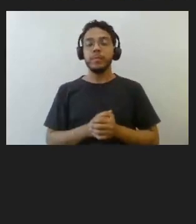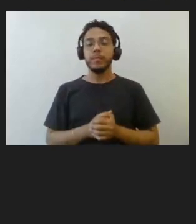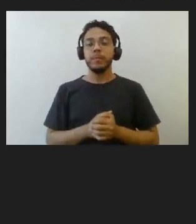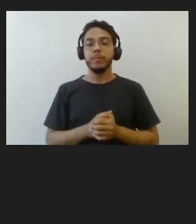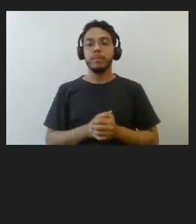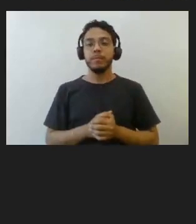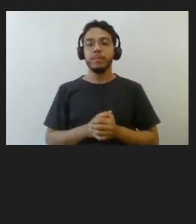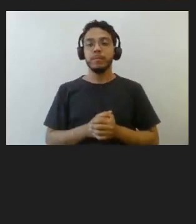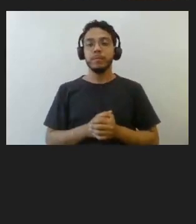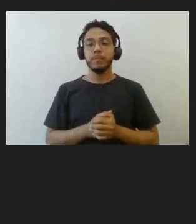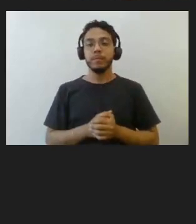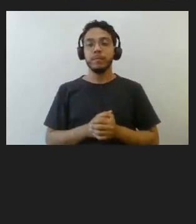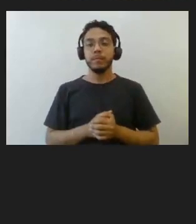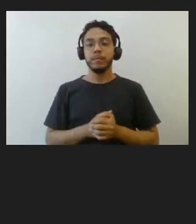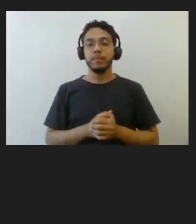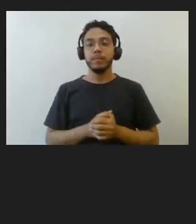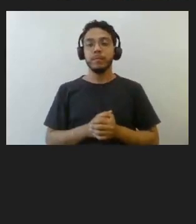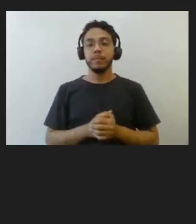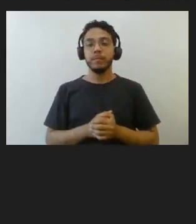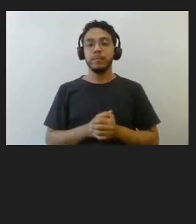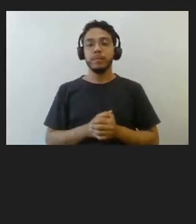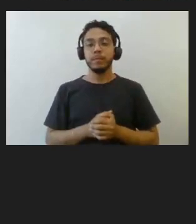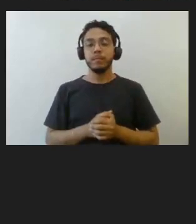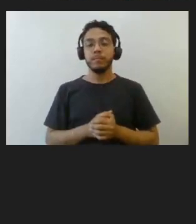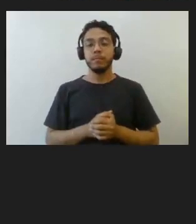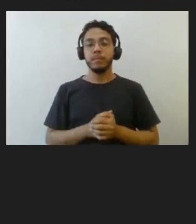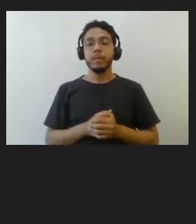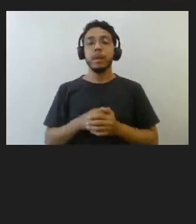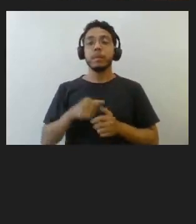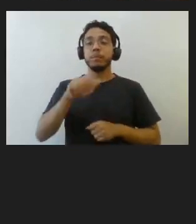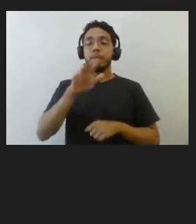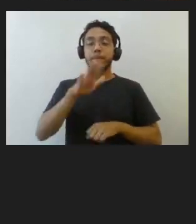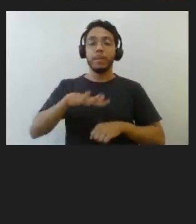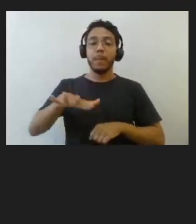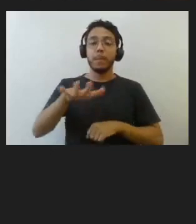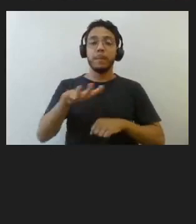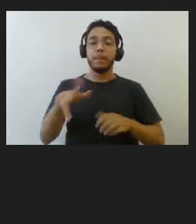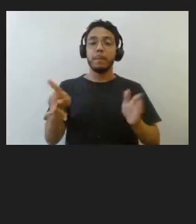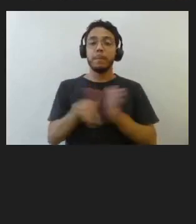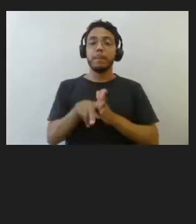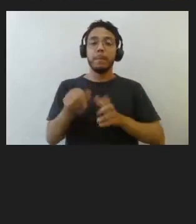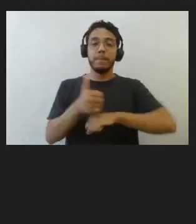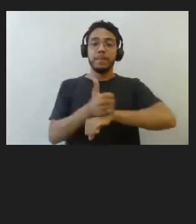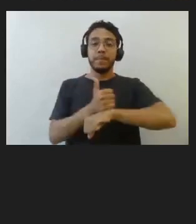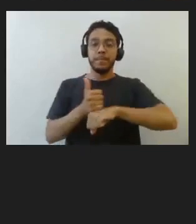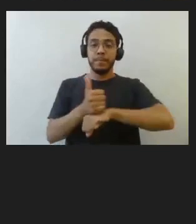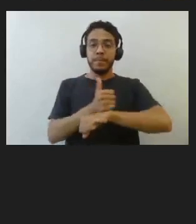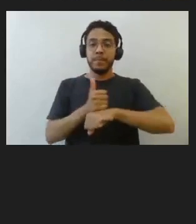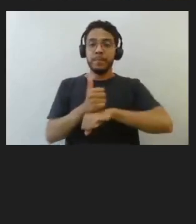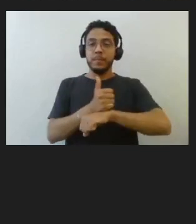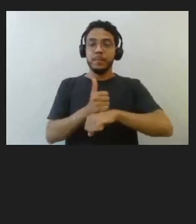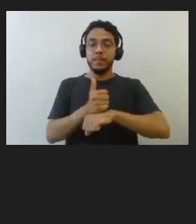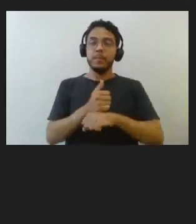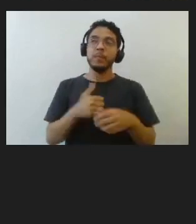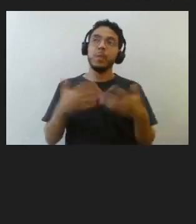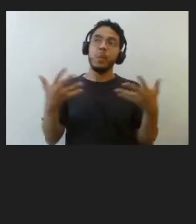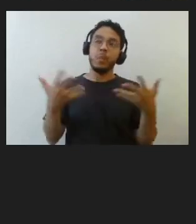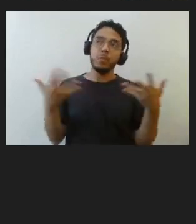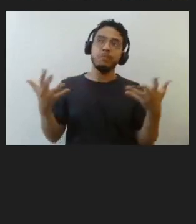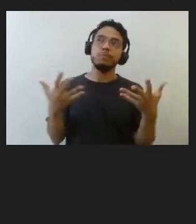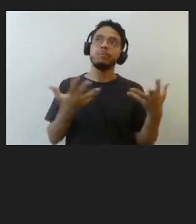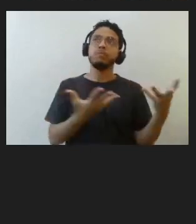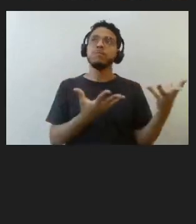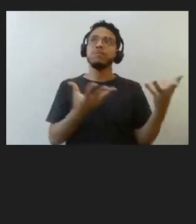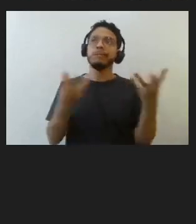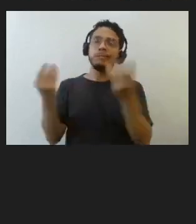na pré-produção, na parte profissional. Então, hoje em dia, muitos dos roteiros